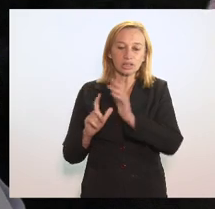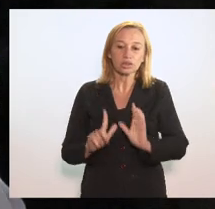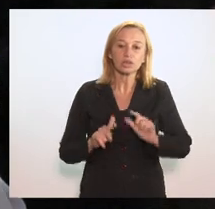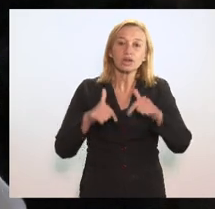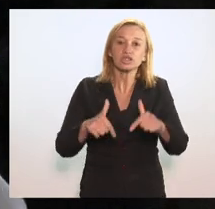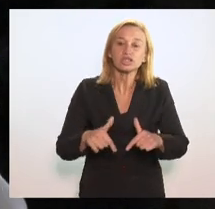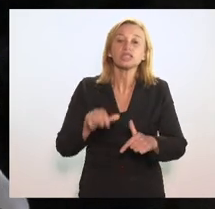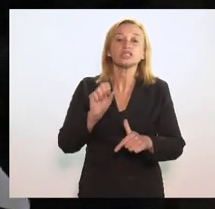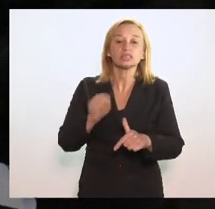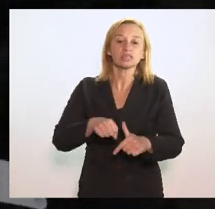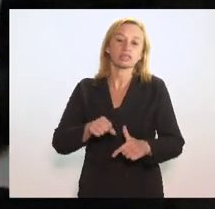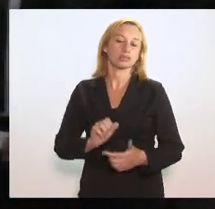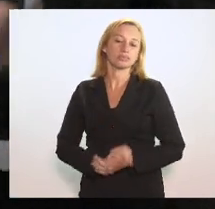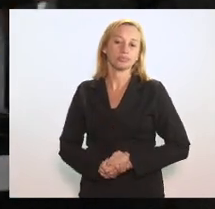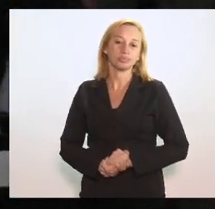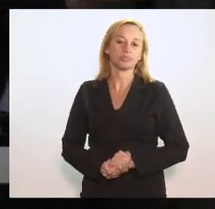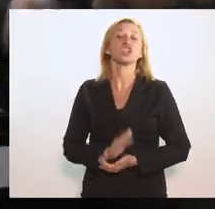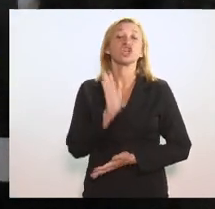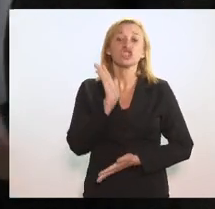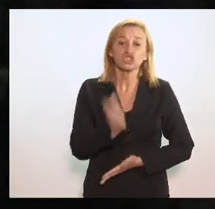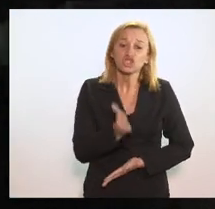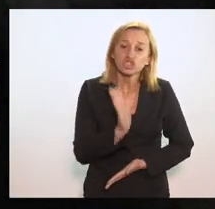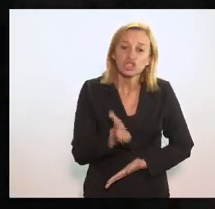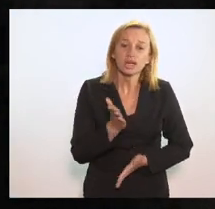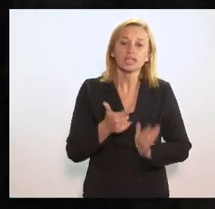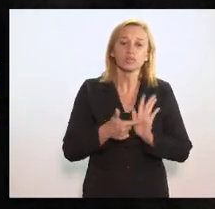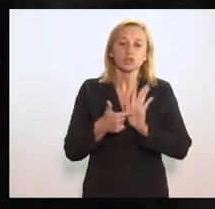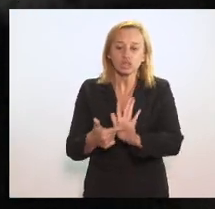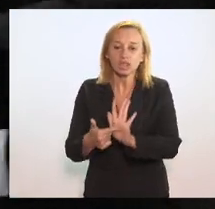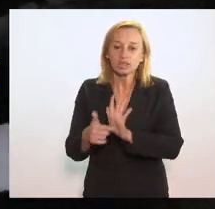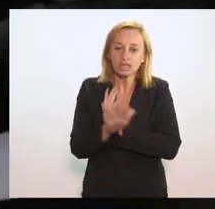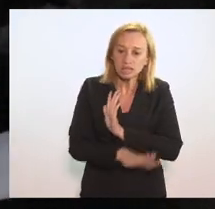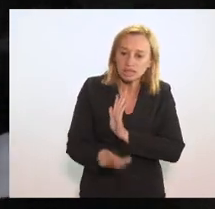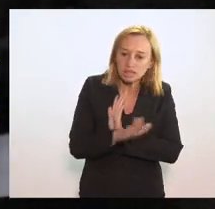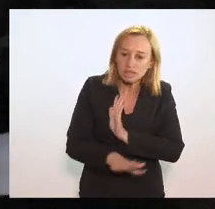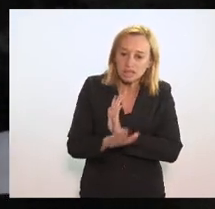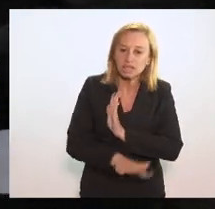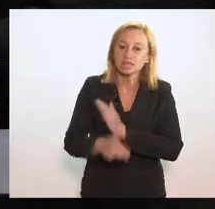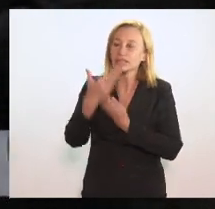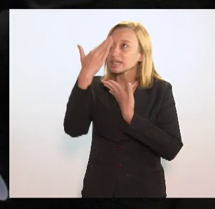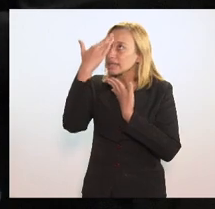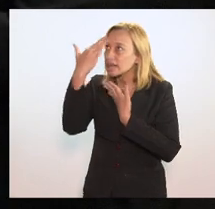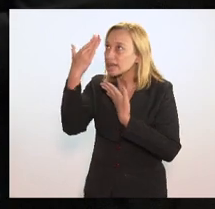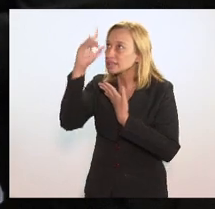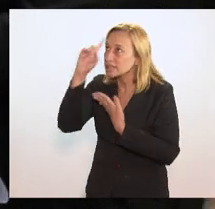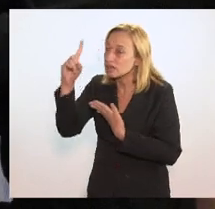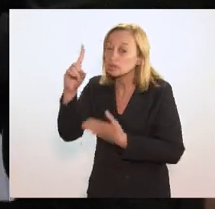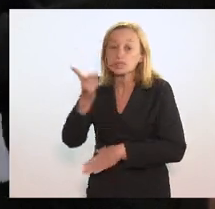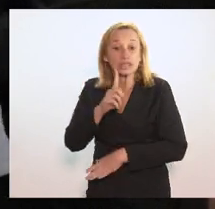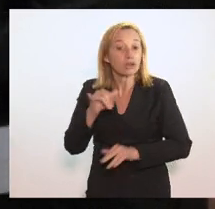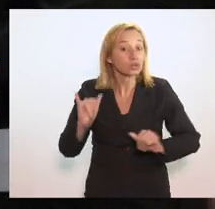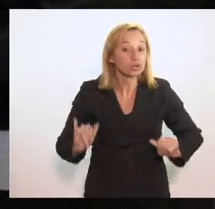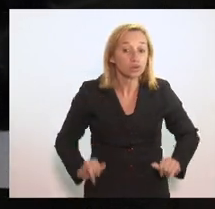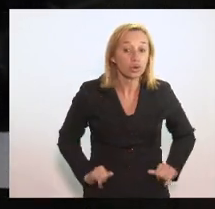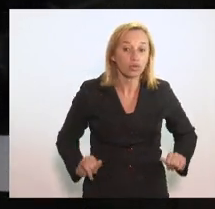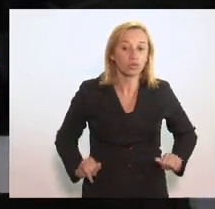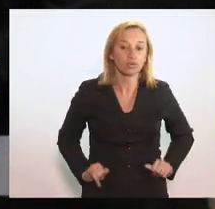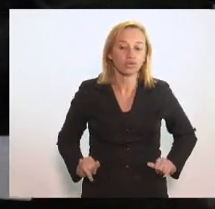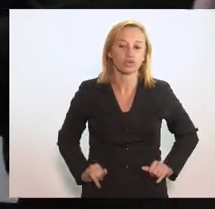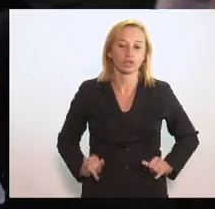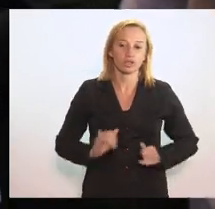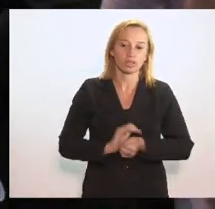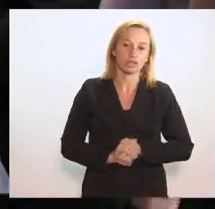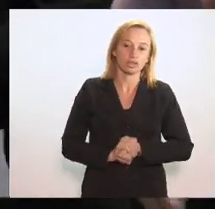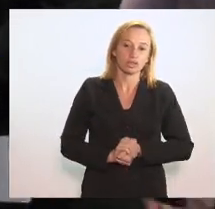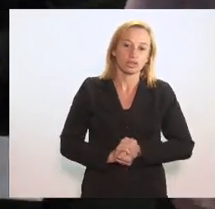funcionamento. Já está constatado que as crianças, graças a Deus, não sofrem com o